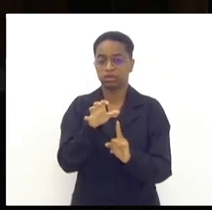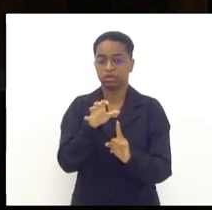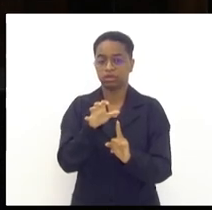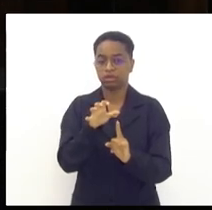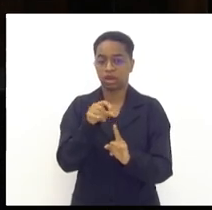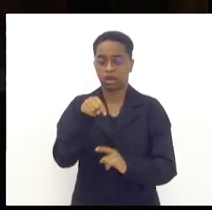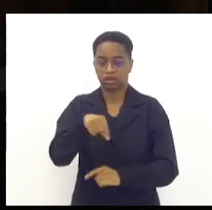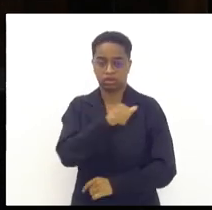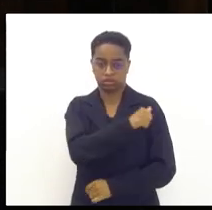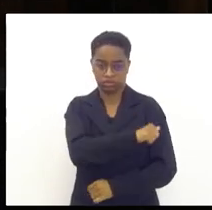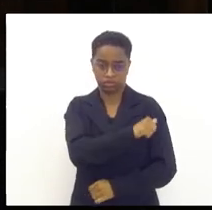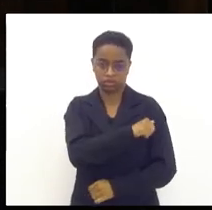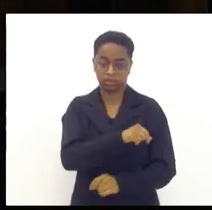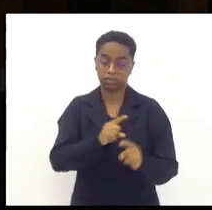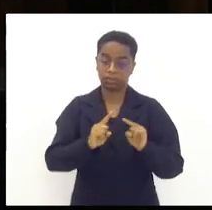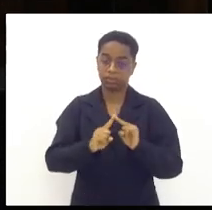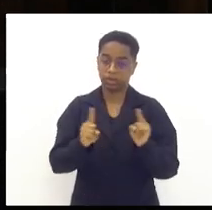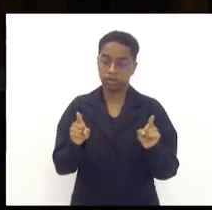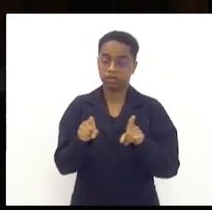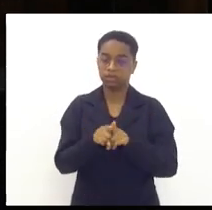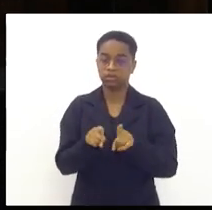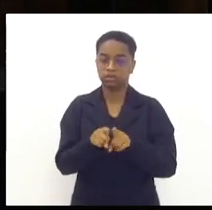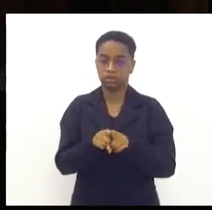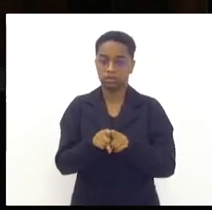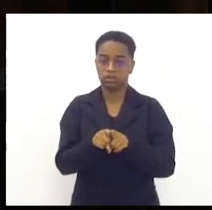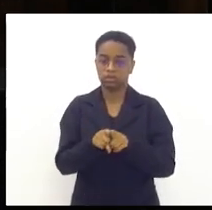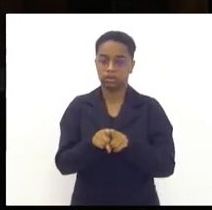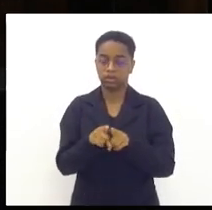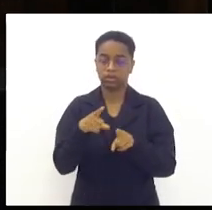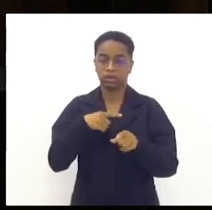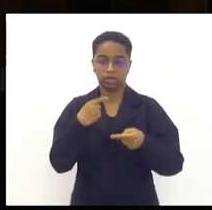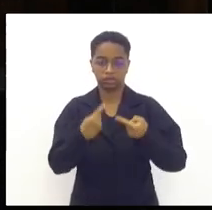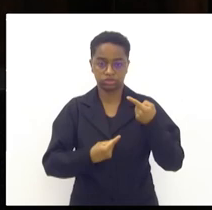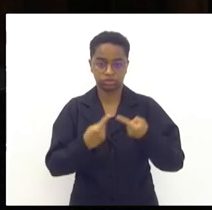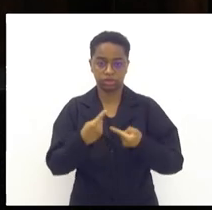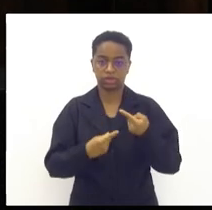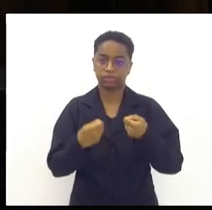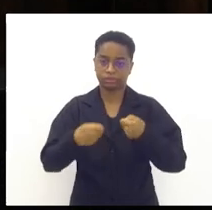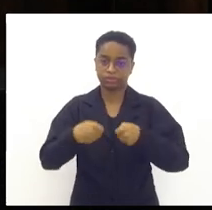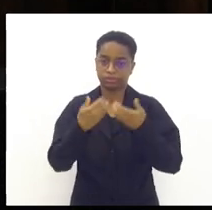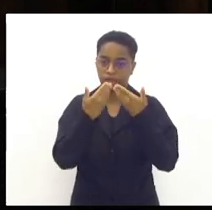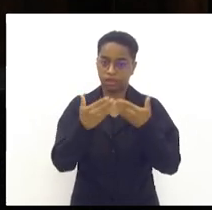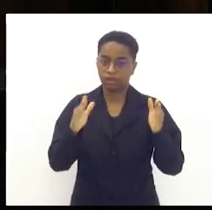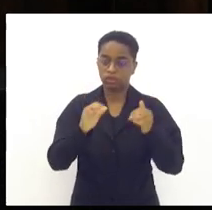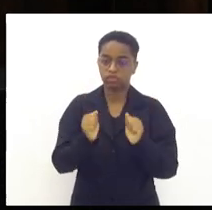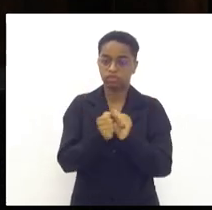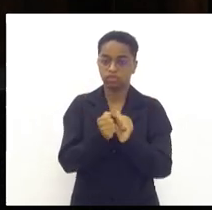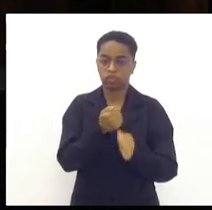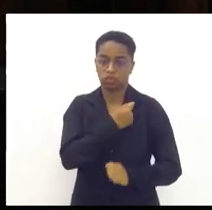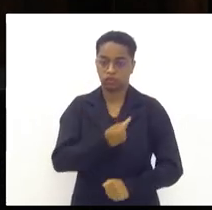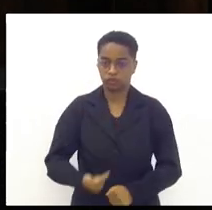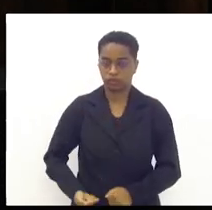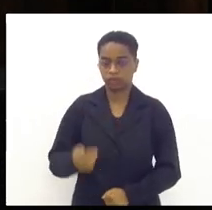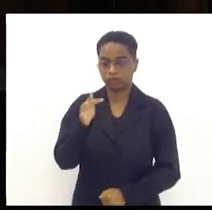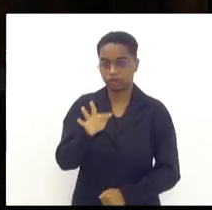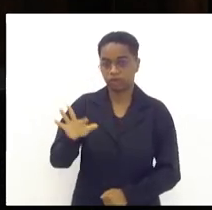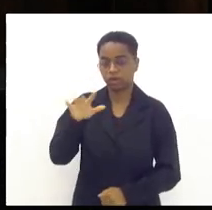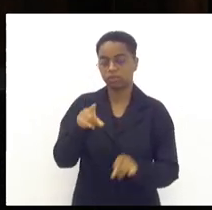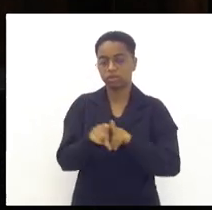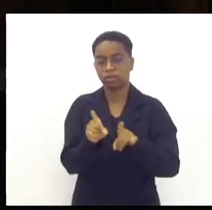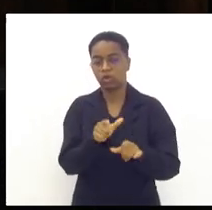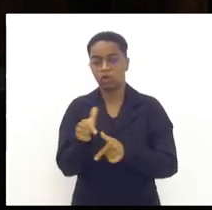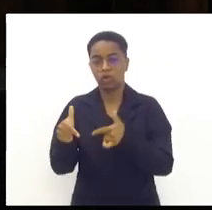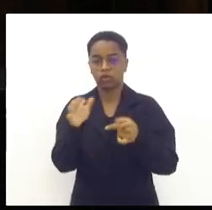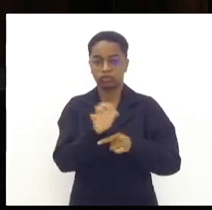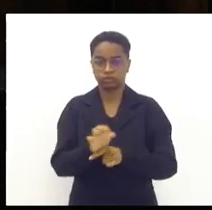diretamente o Rio, mas que implica num debate franco e aberto com o governo federal e com todos os estados da